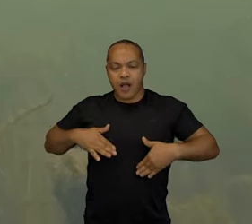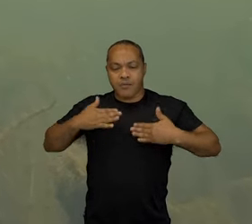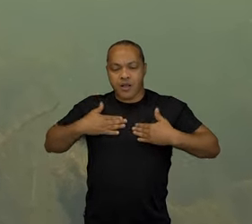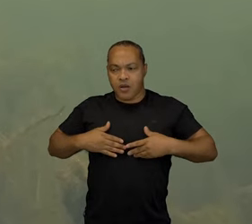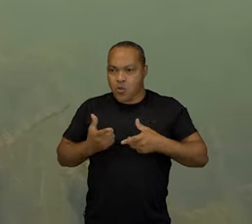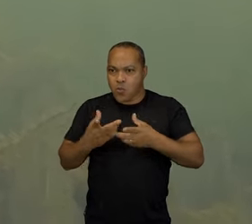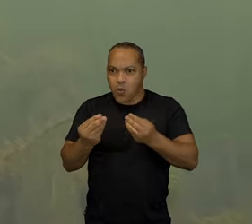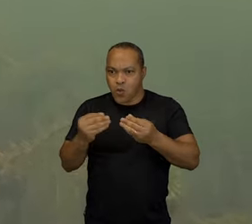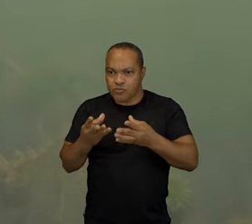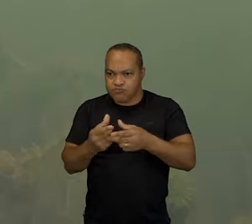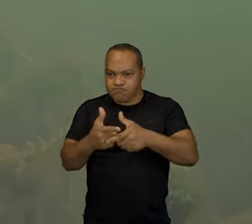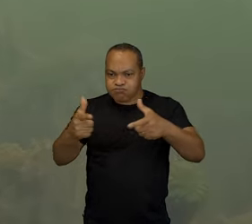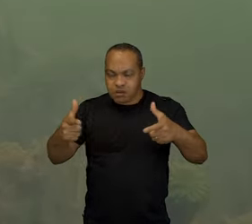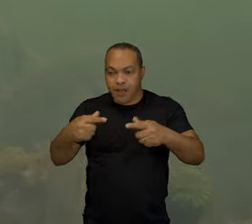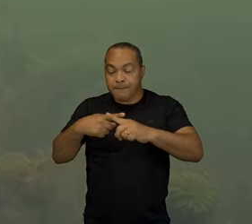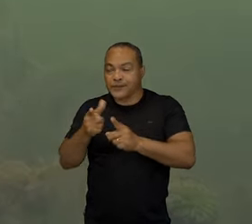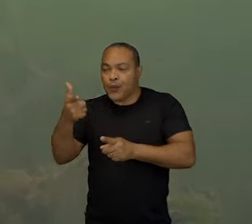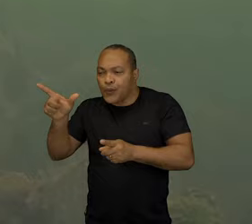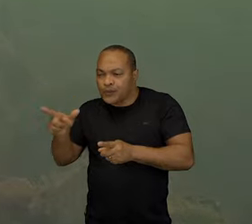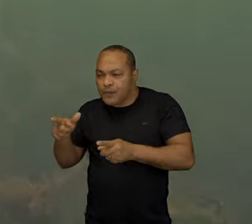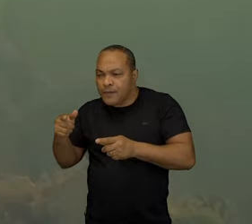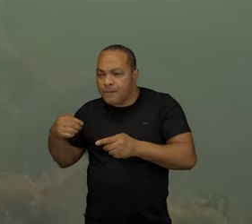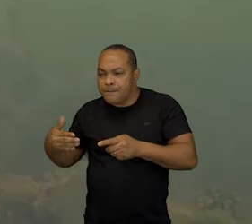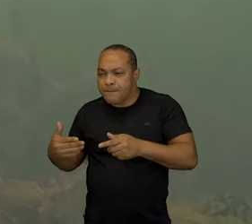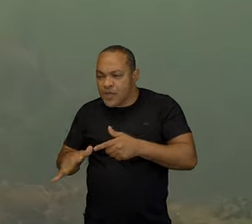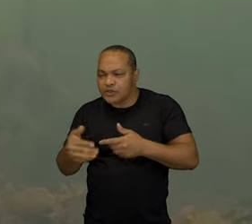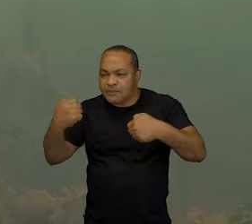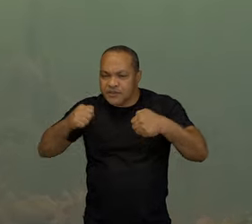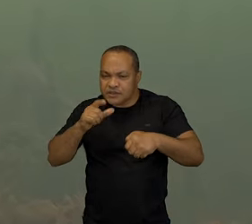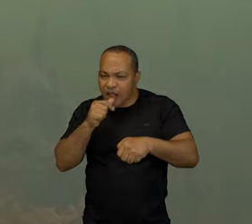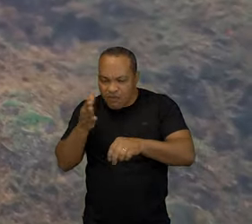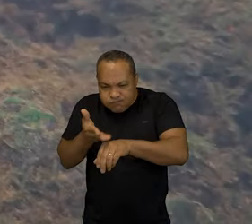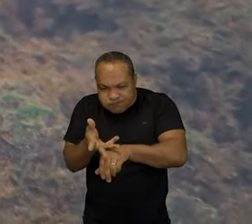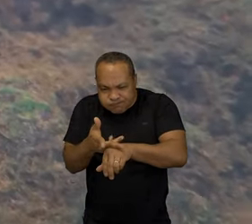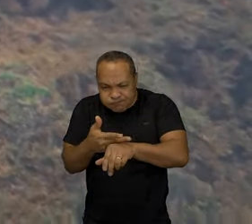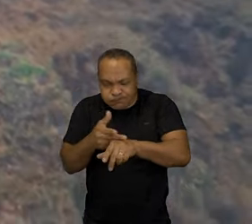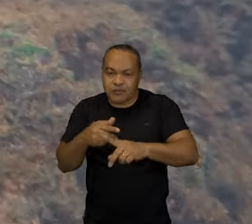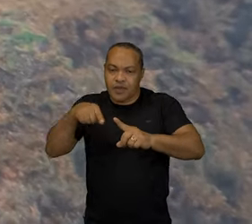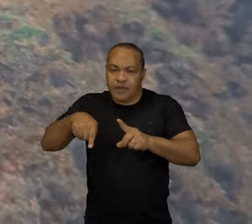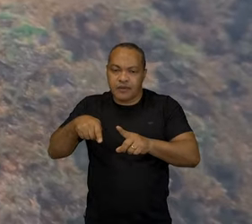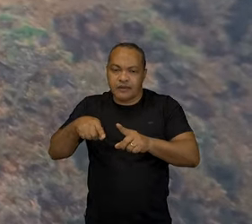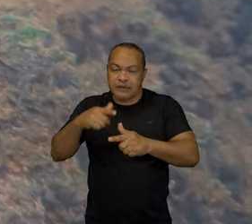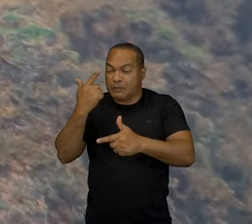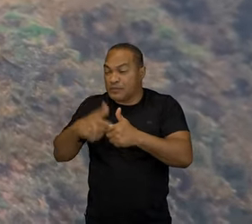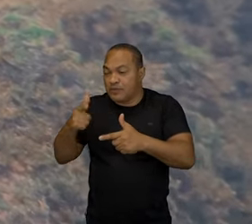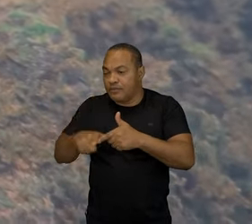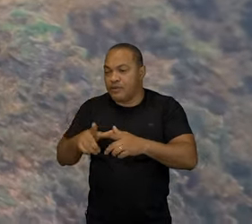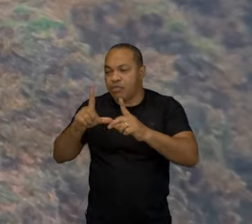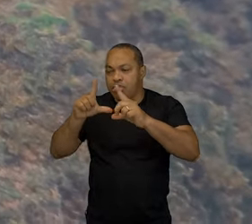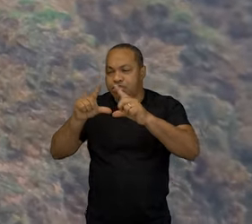tornam abundantes, enquanto aquelas que preferem ambientes de correnteza são